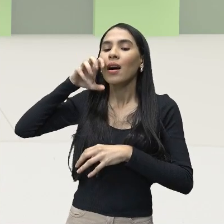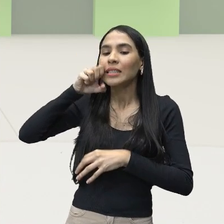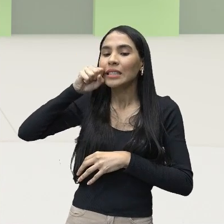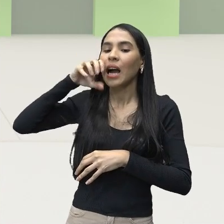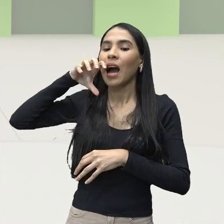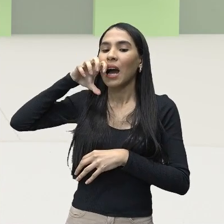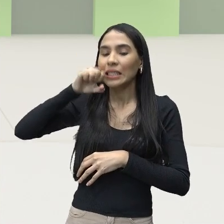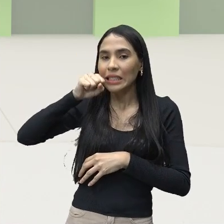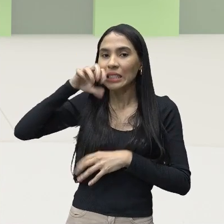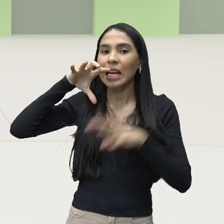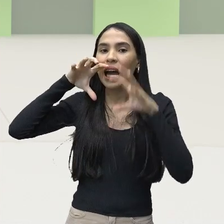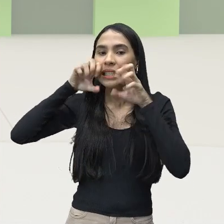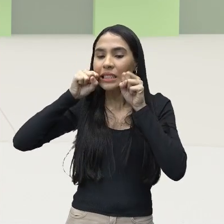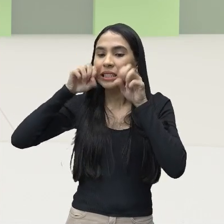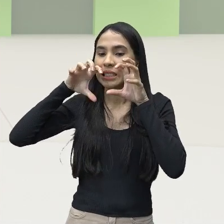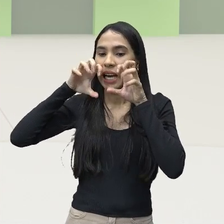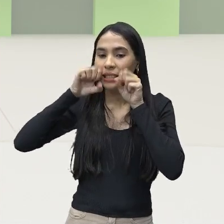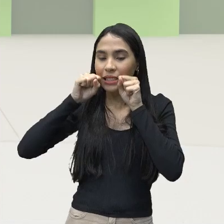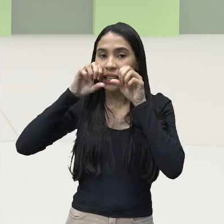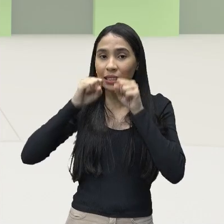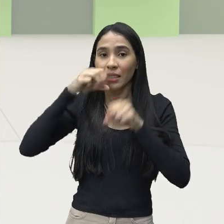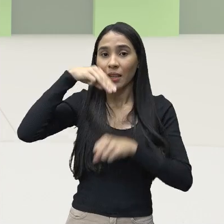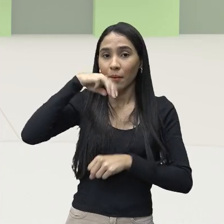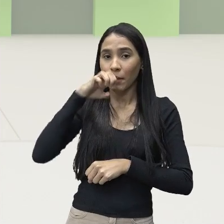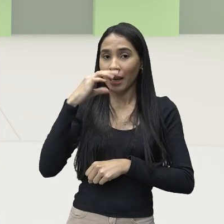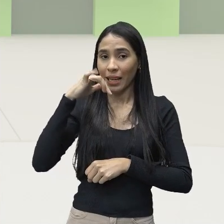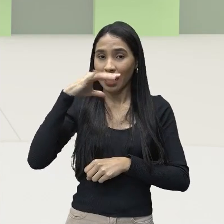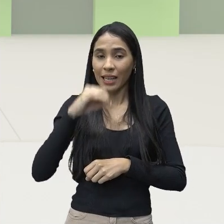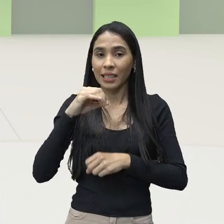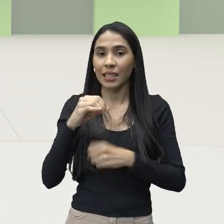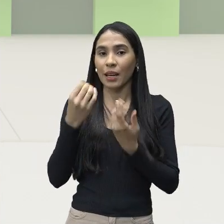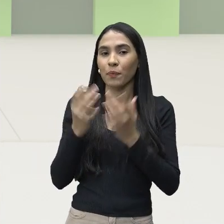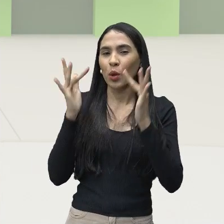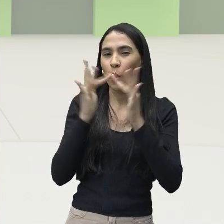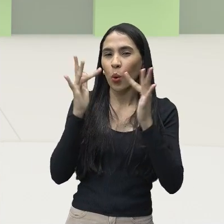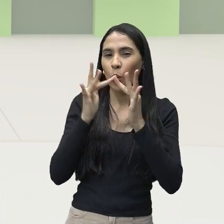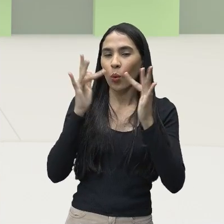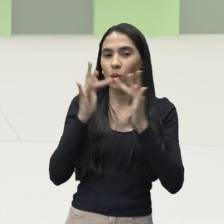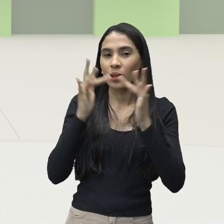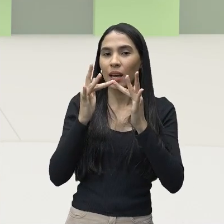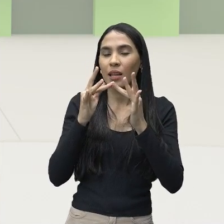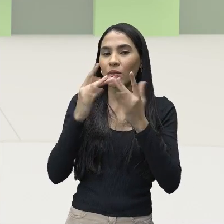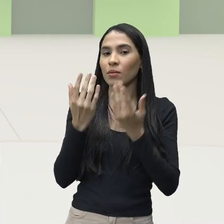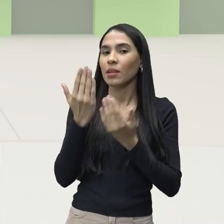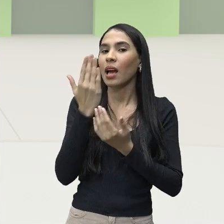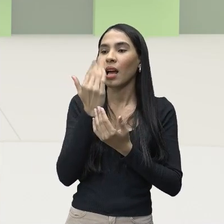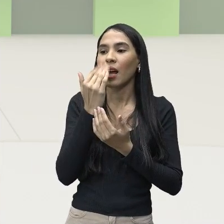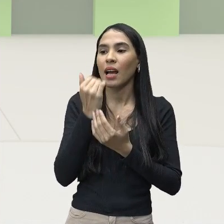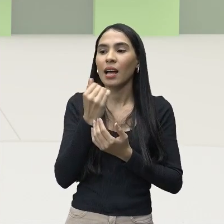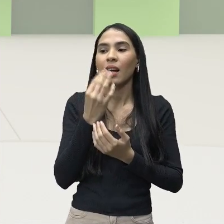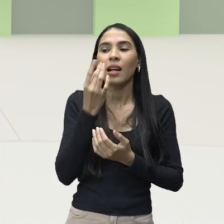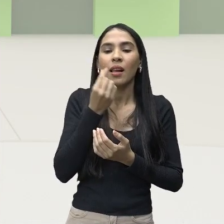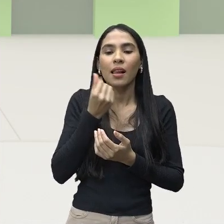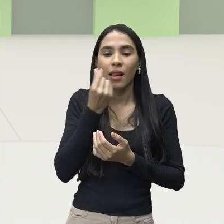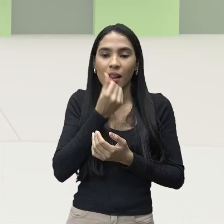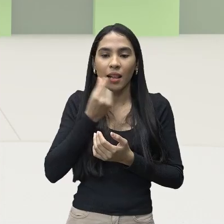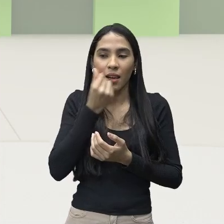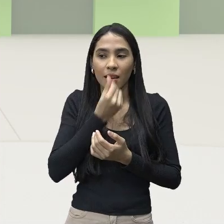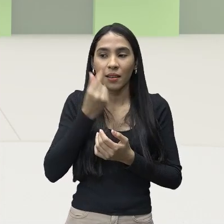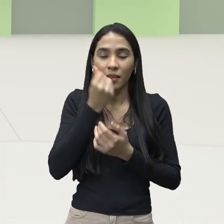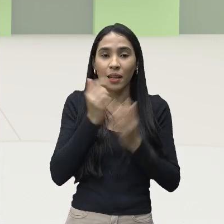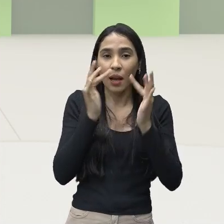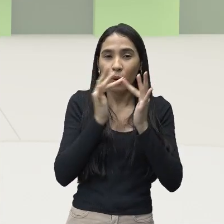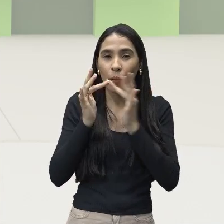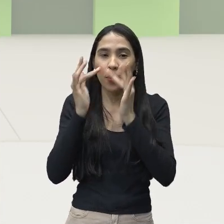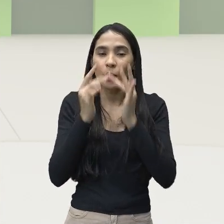aquele alimento fisicamente, uma digestão mecânica. Quando a sua saliva entra em contato com as substâncias do alimento, ela vai reagir,